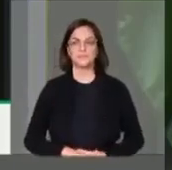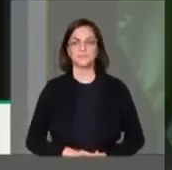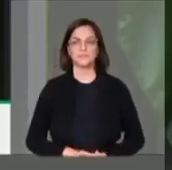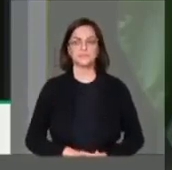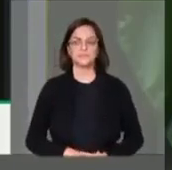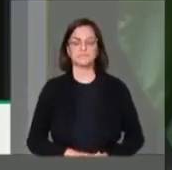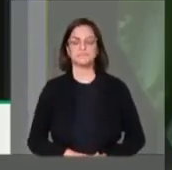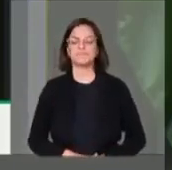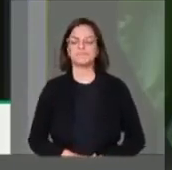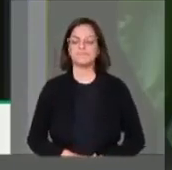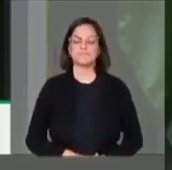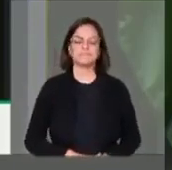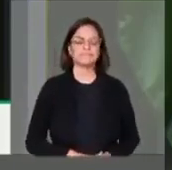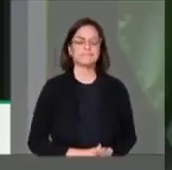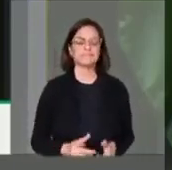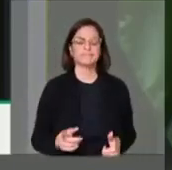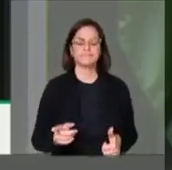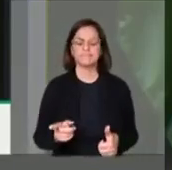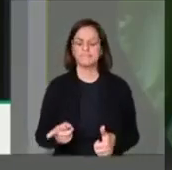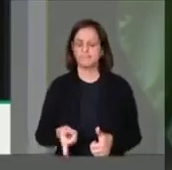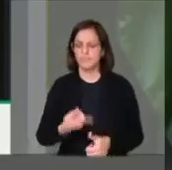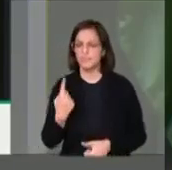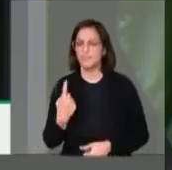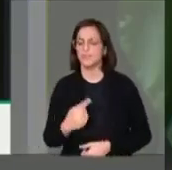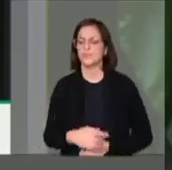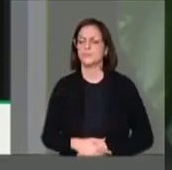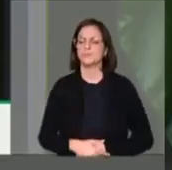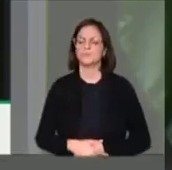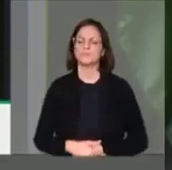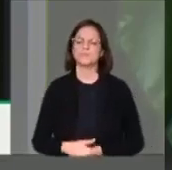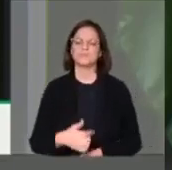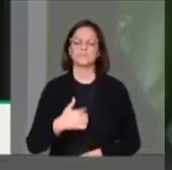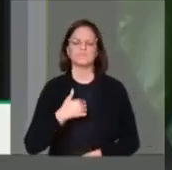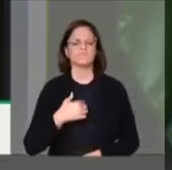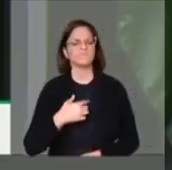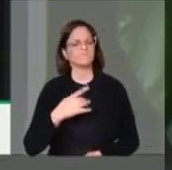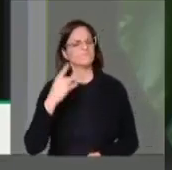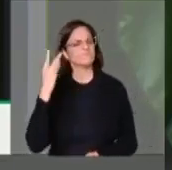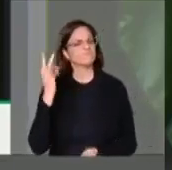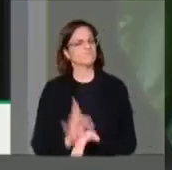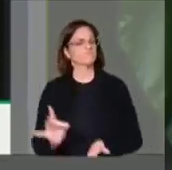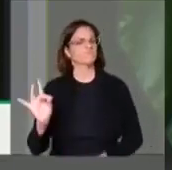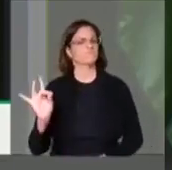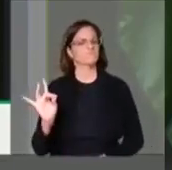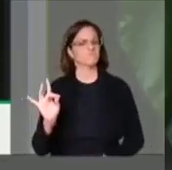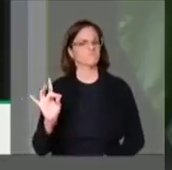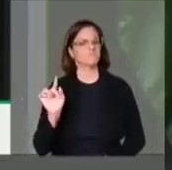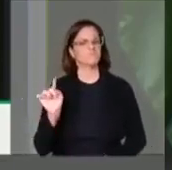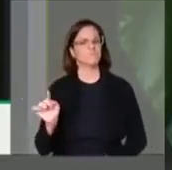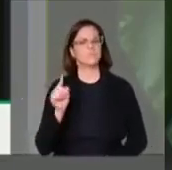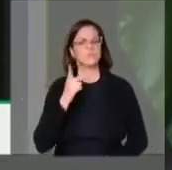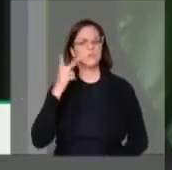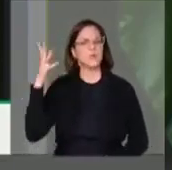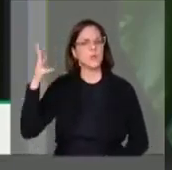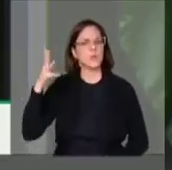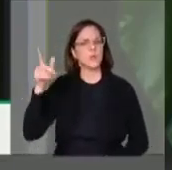o meu repúdio veemente à declaração do deputado Eduardo